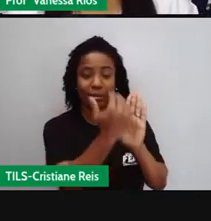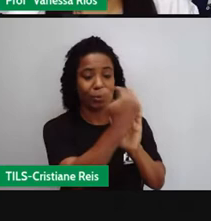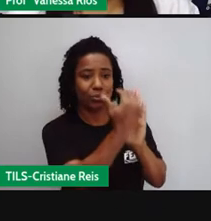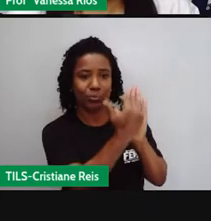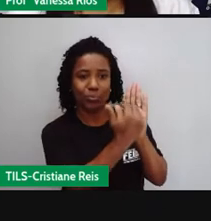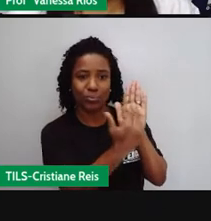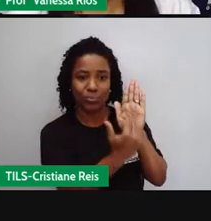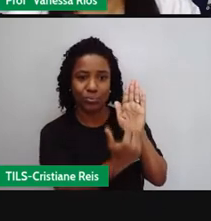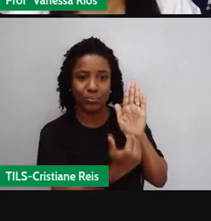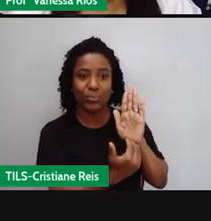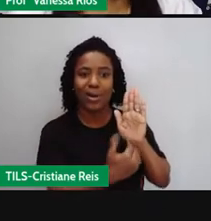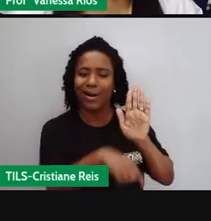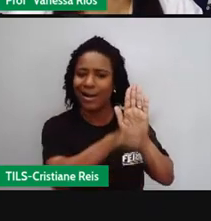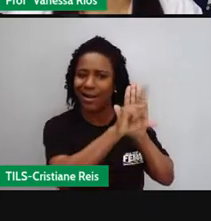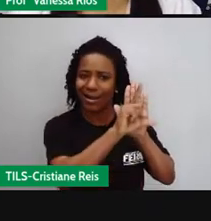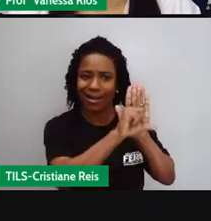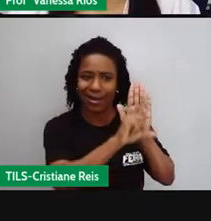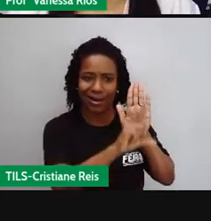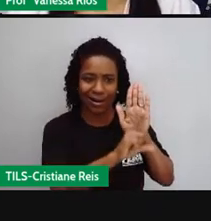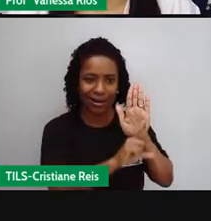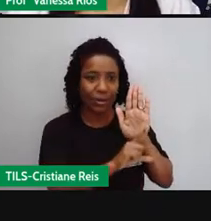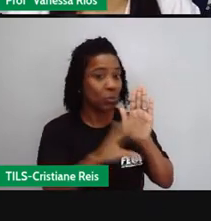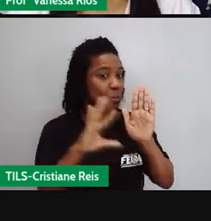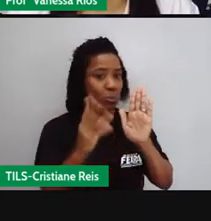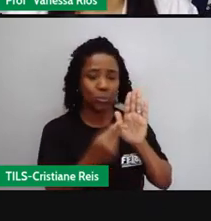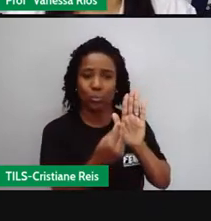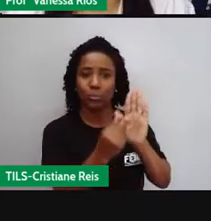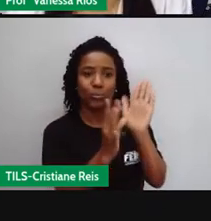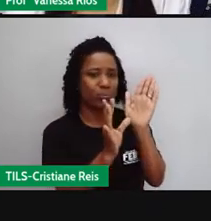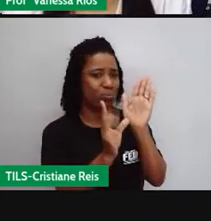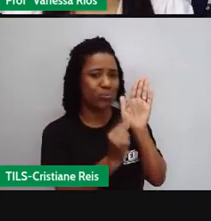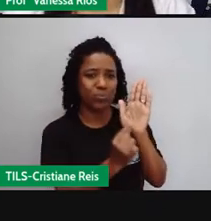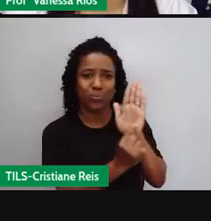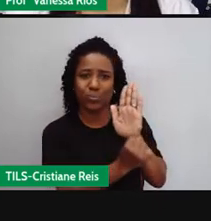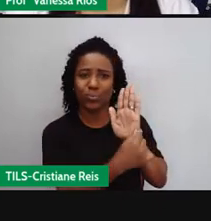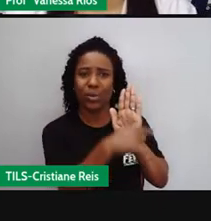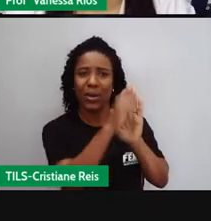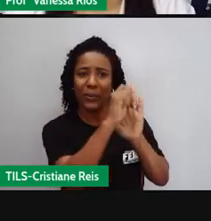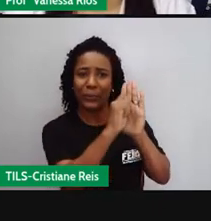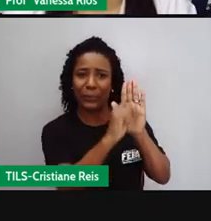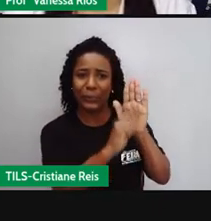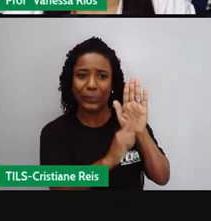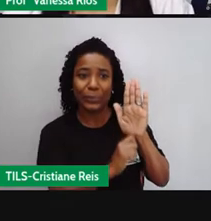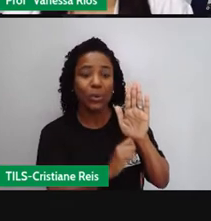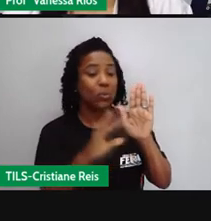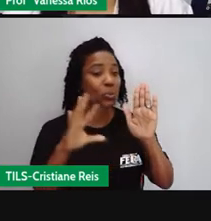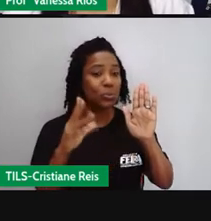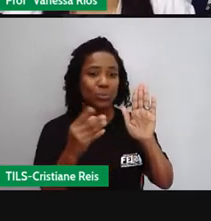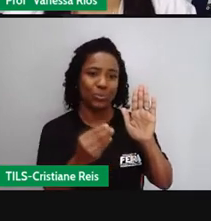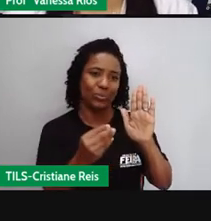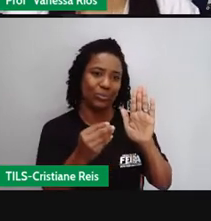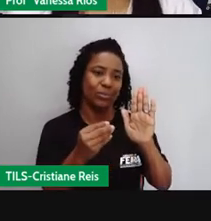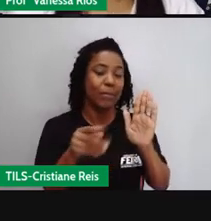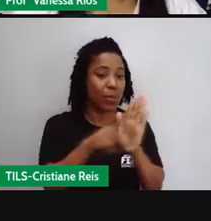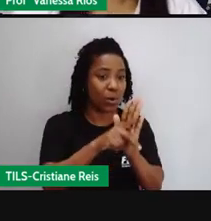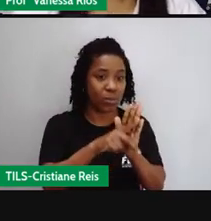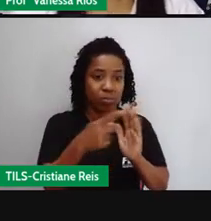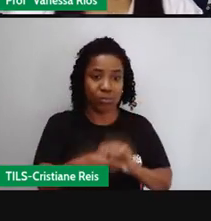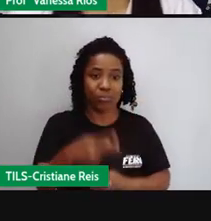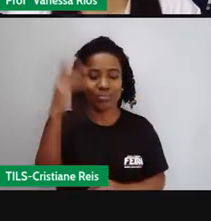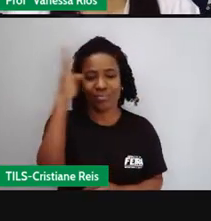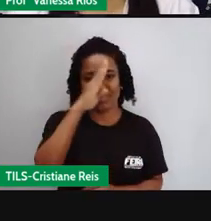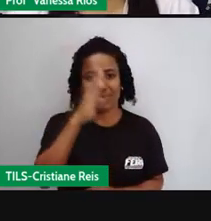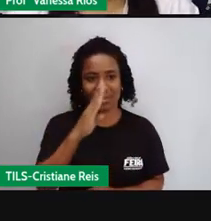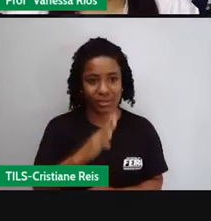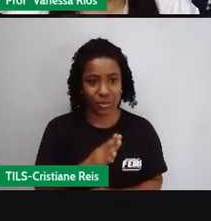as leis, emendas que existem aí, não é, no nosso país. Então, todos os nossos direitos e